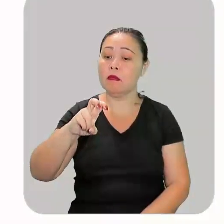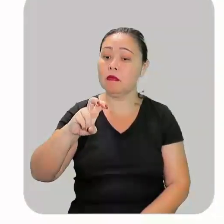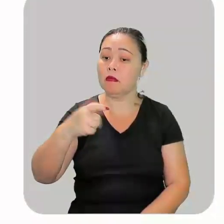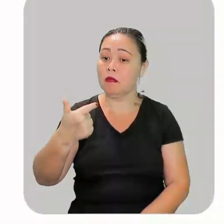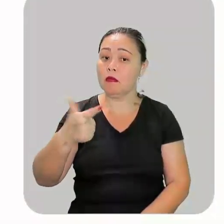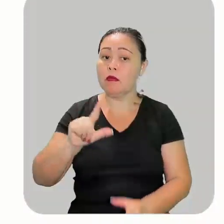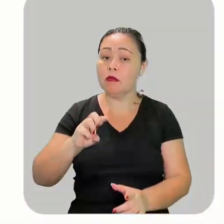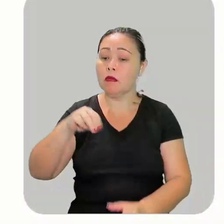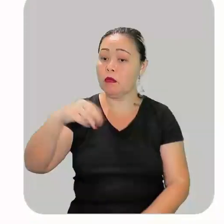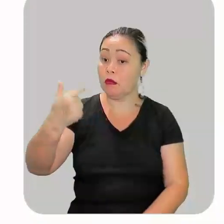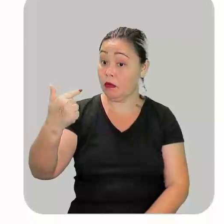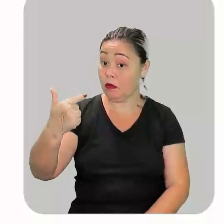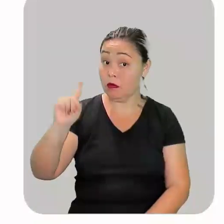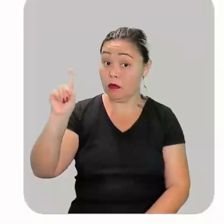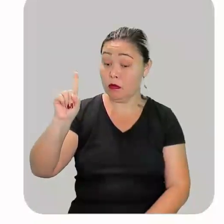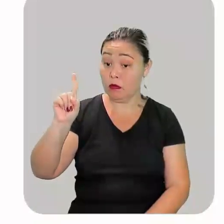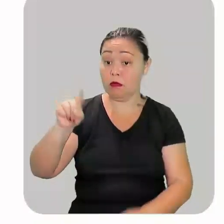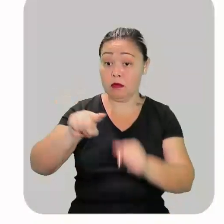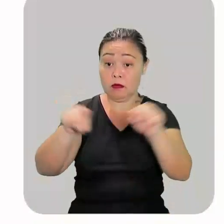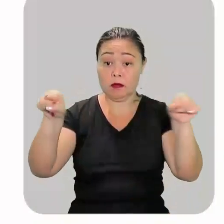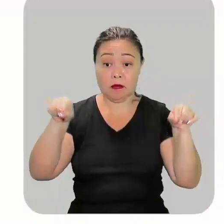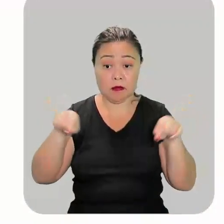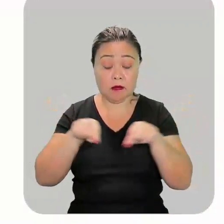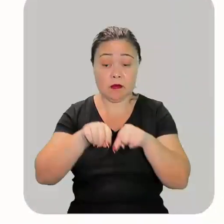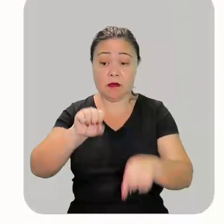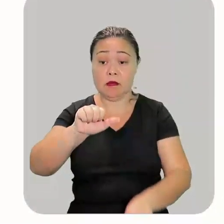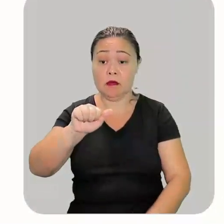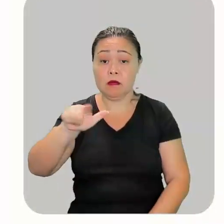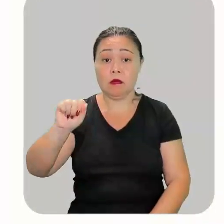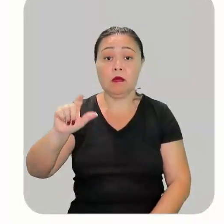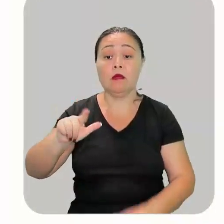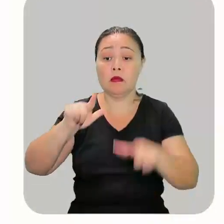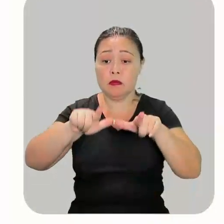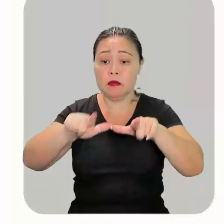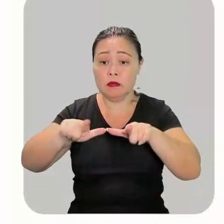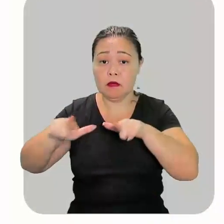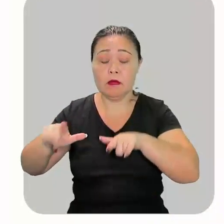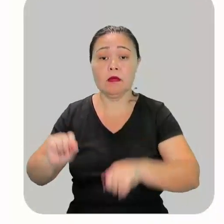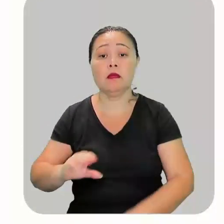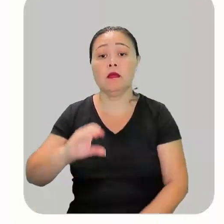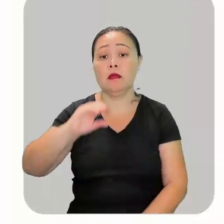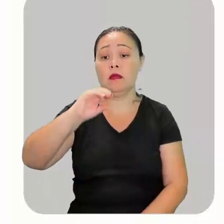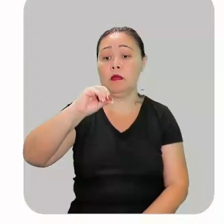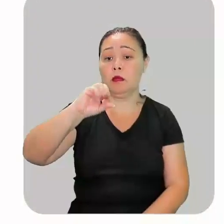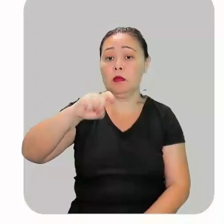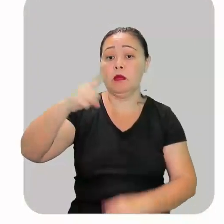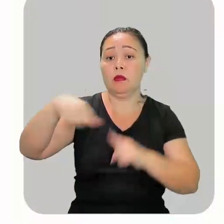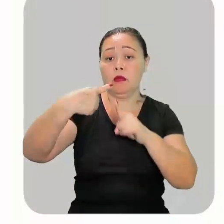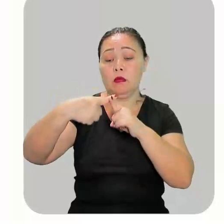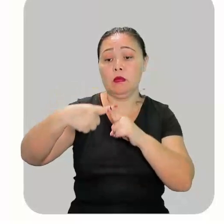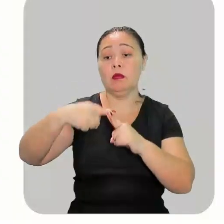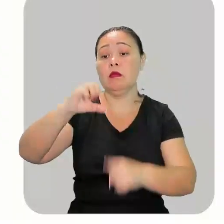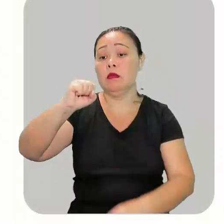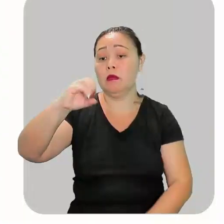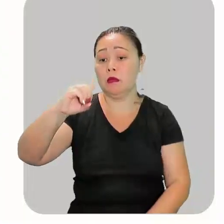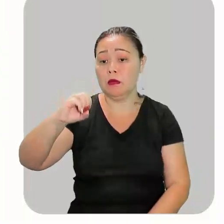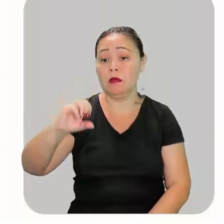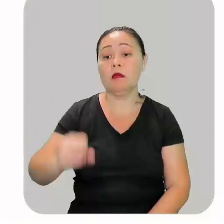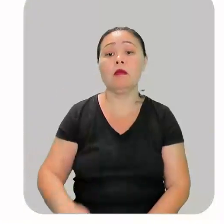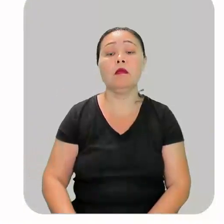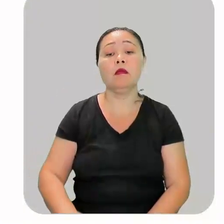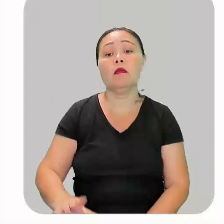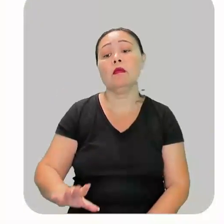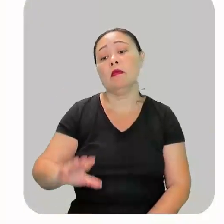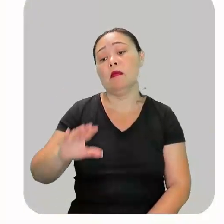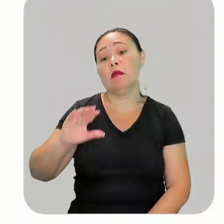52 metros quadrados. Essa é a área da sala, agora estamos fazendo a área da peça, né? Isso. 80 por 80. 80. A gente